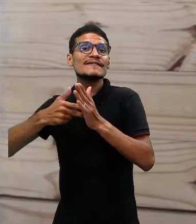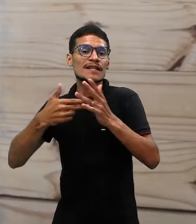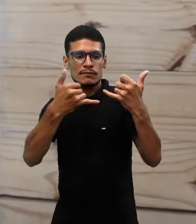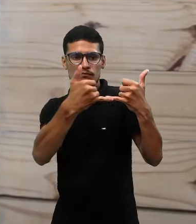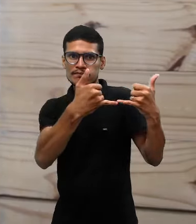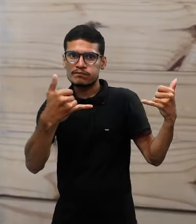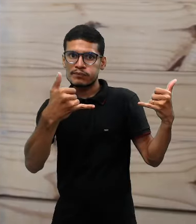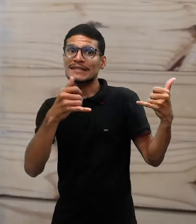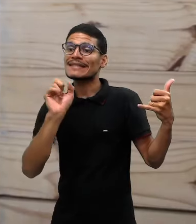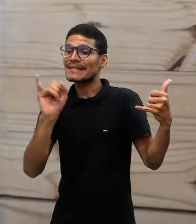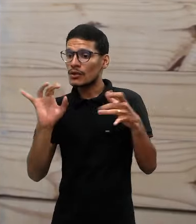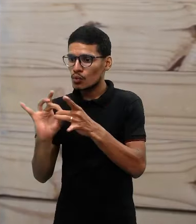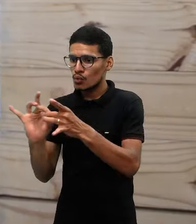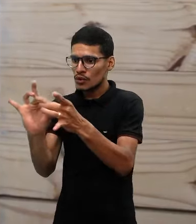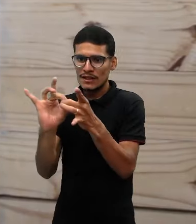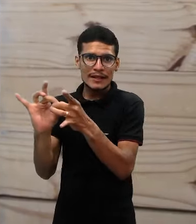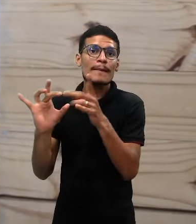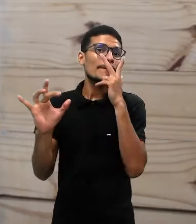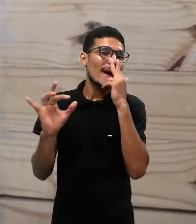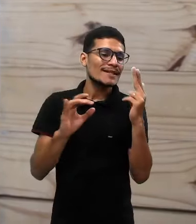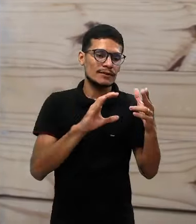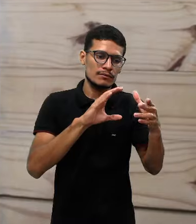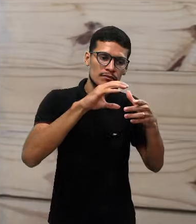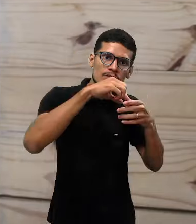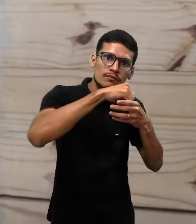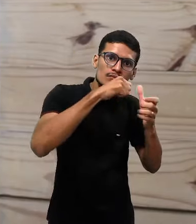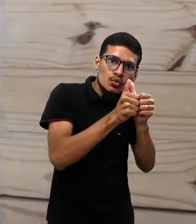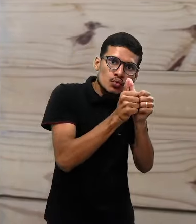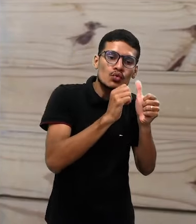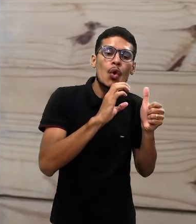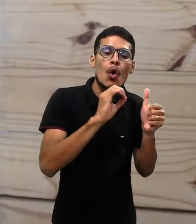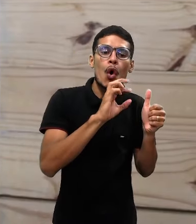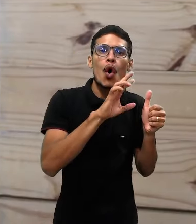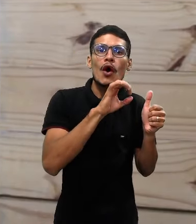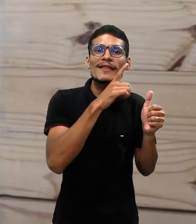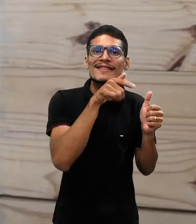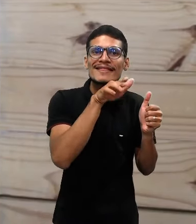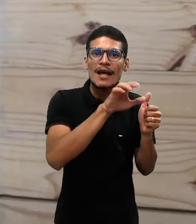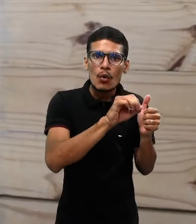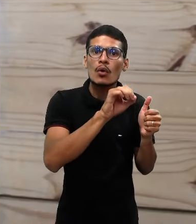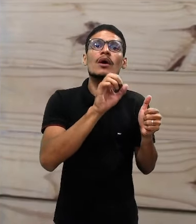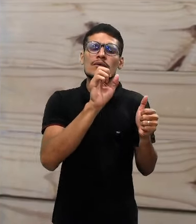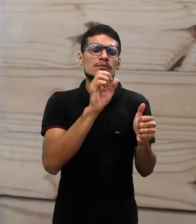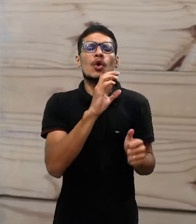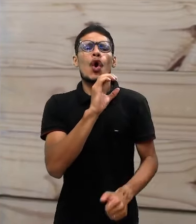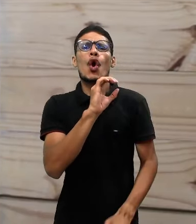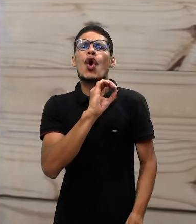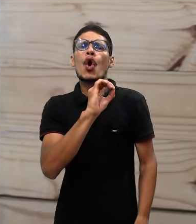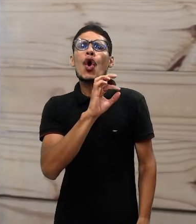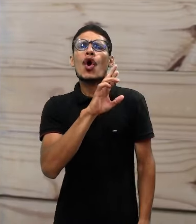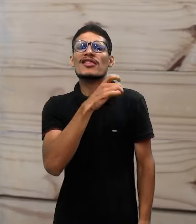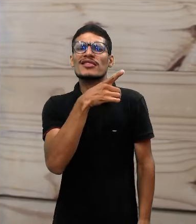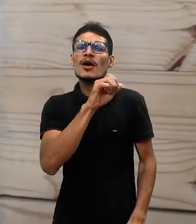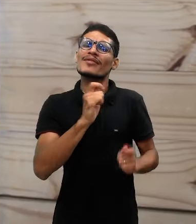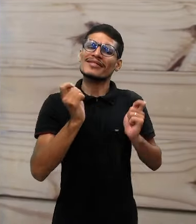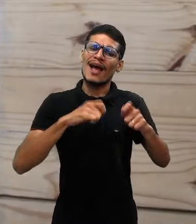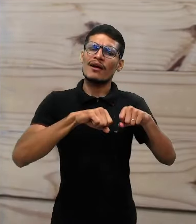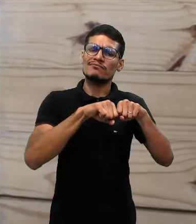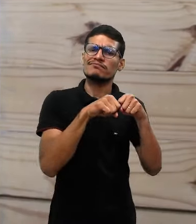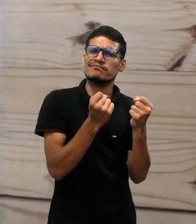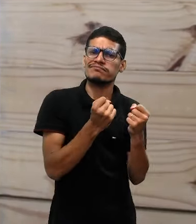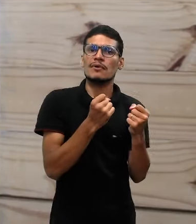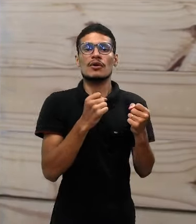cordão. E qual a diferença do cordão para a corda? O cordão ele é muito fraco, a gente consegue partir até mesmo com a mão. Uma corda já tem